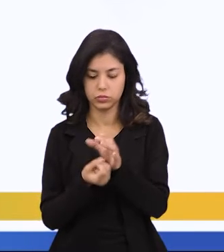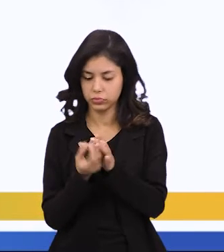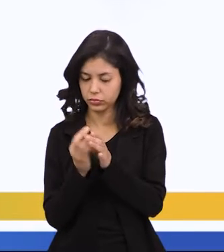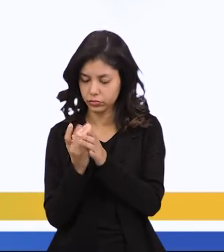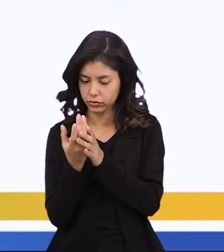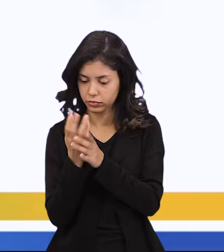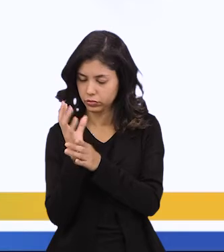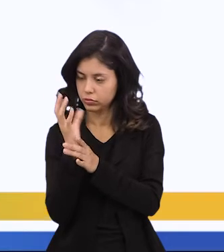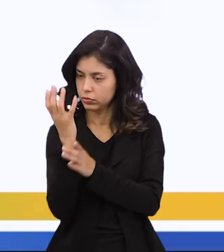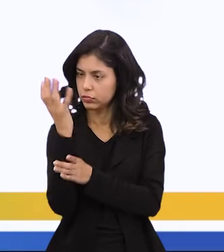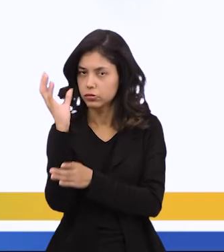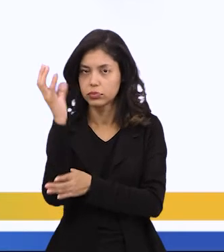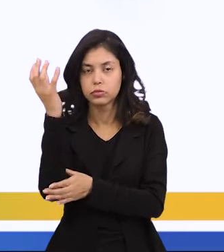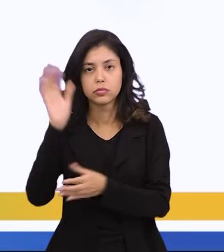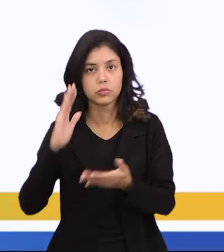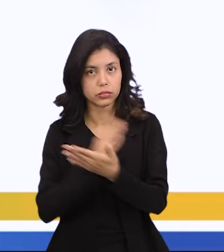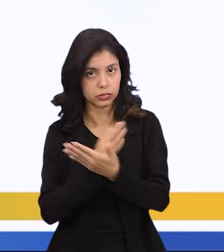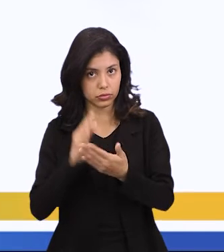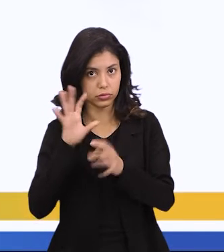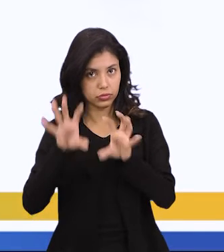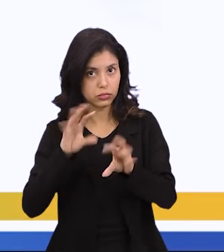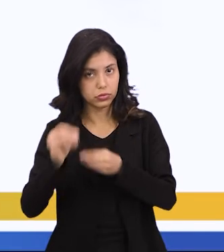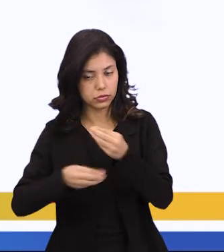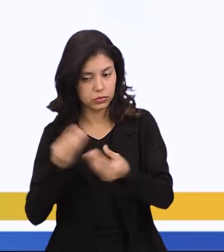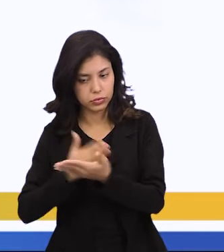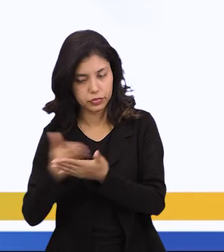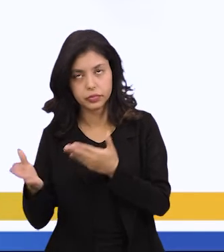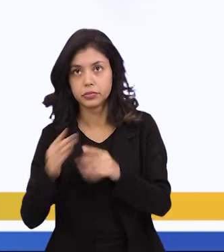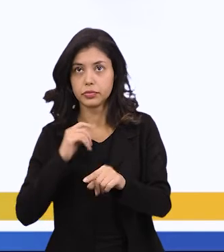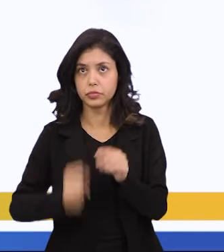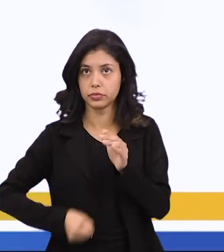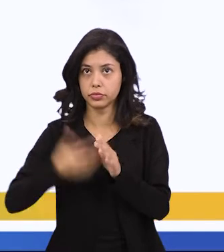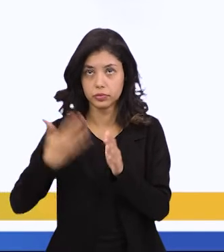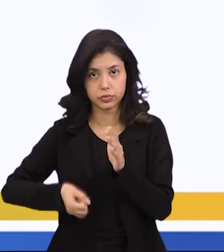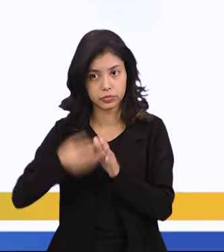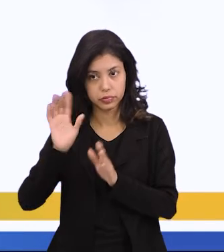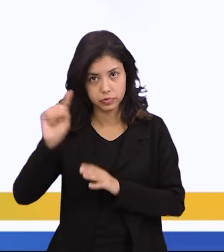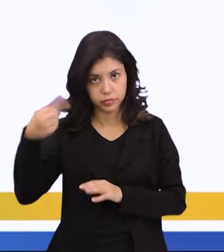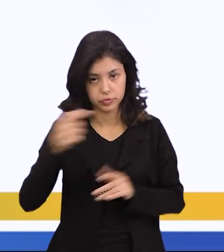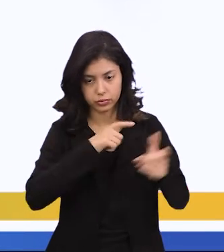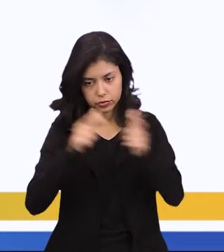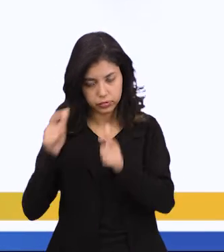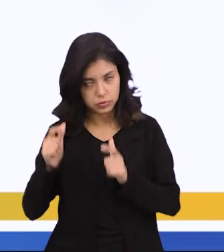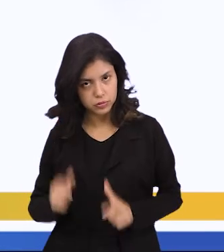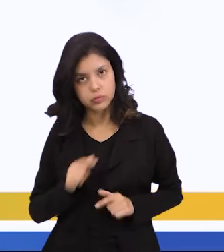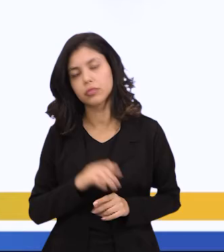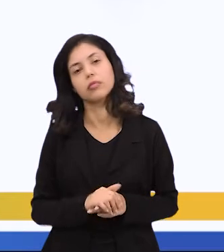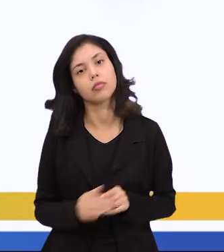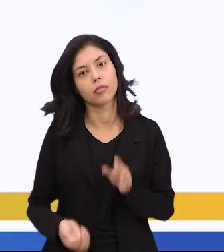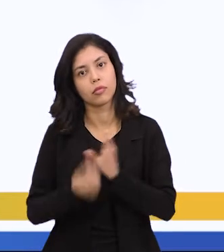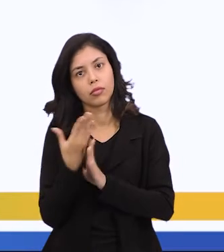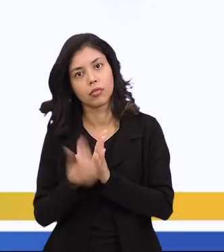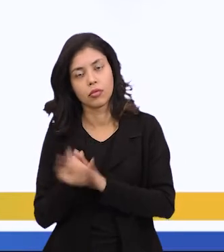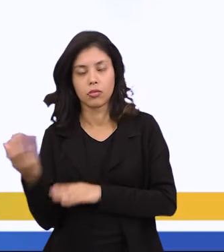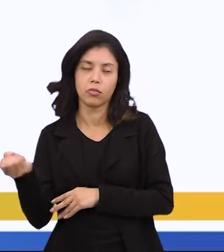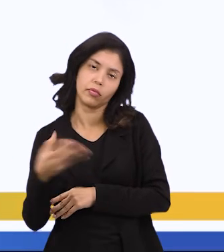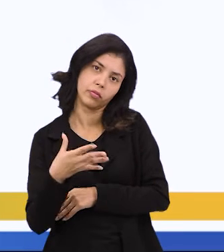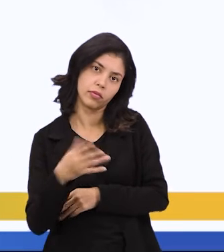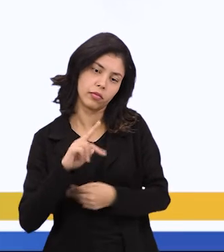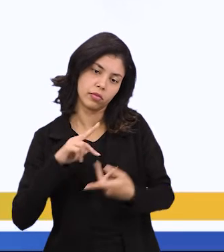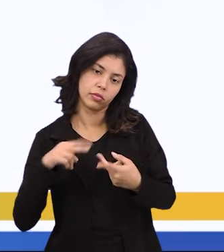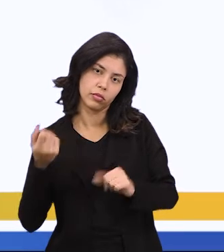dessa árvore, e assim ela começou a se multiplicar naquele ambiente, gerando uma